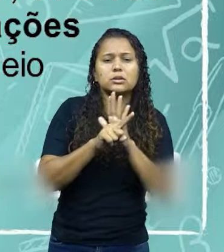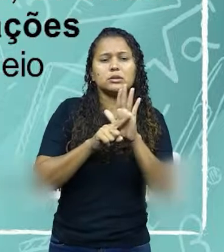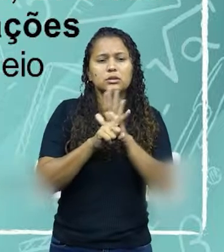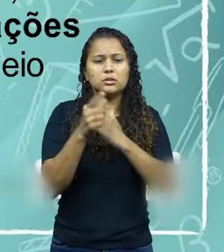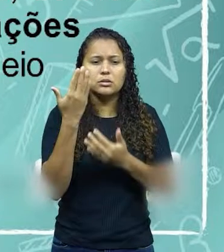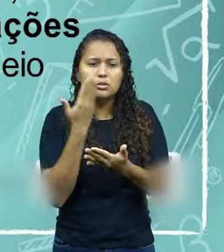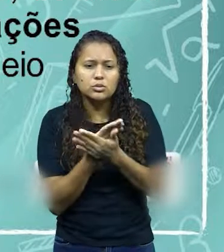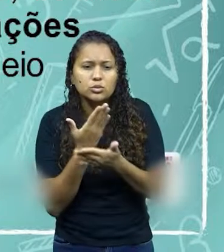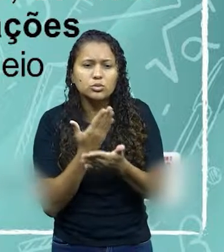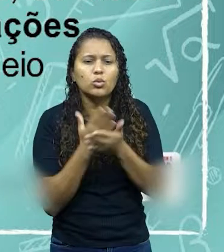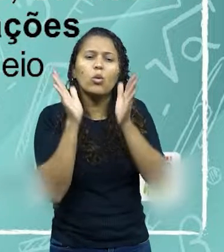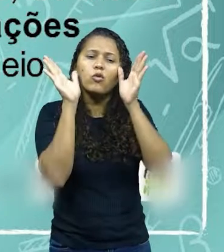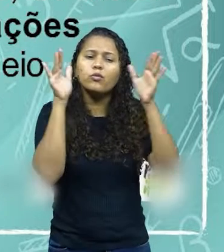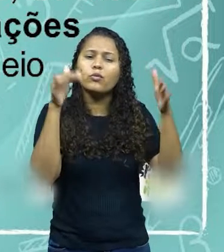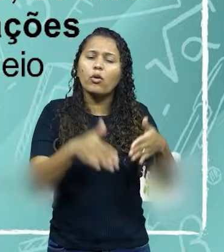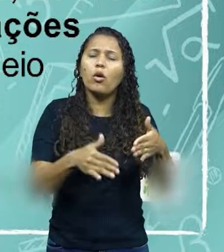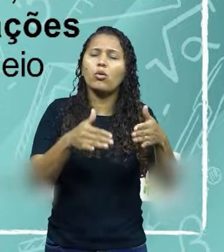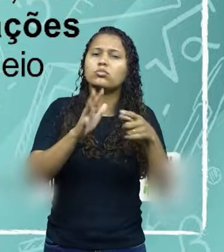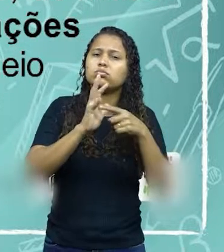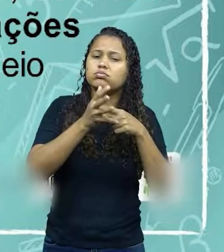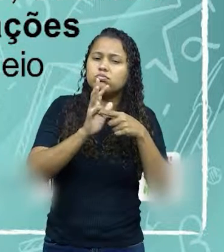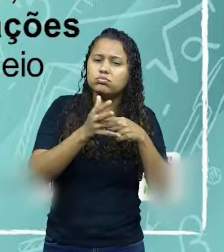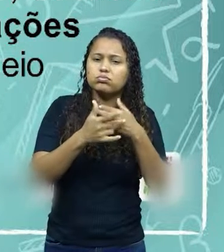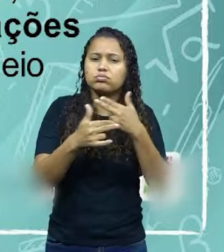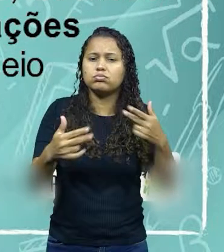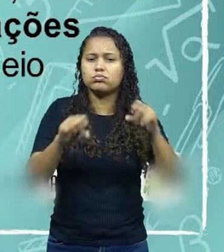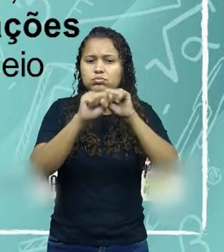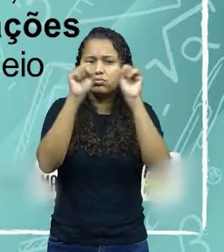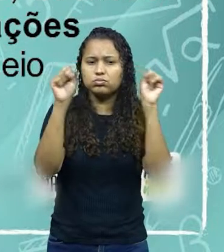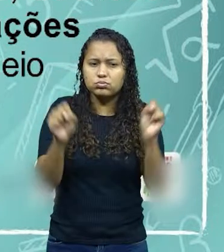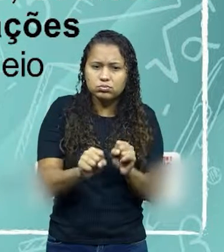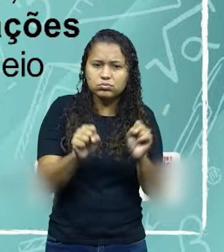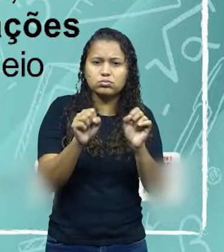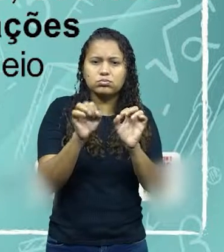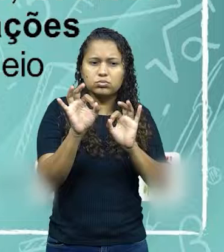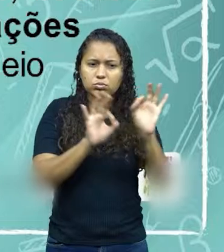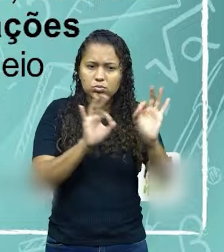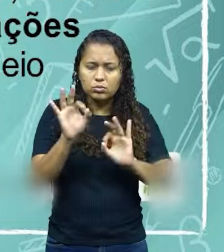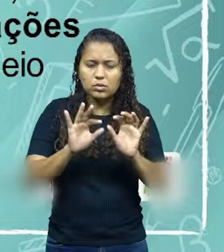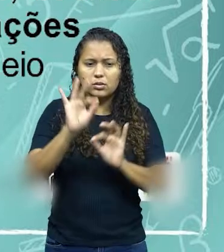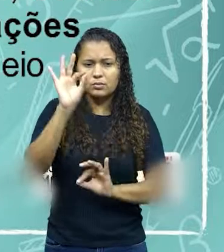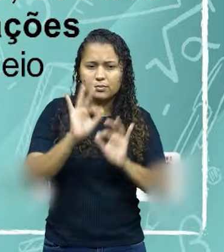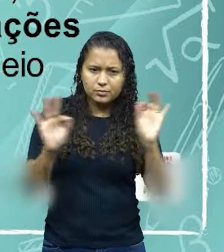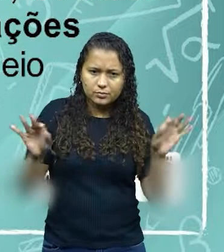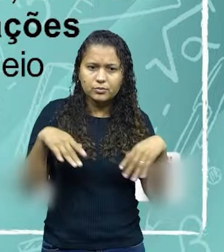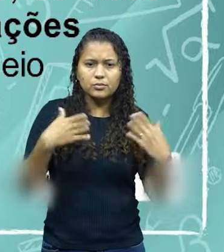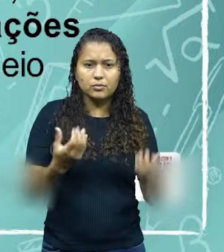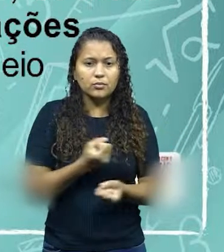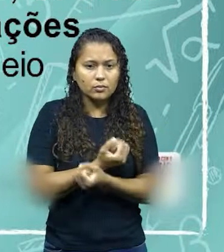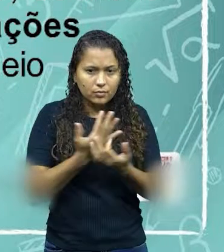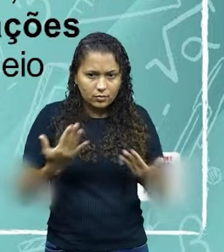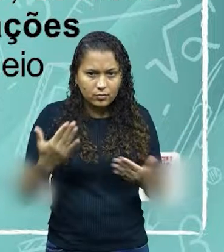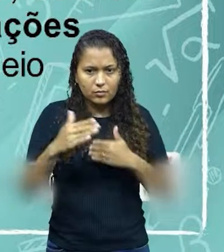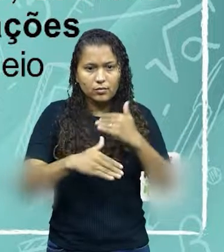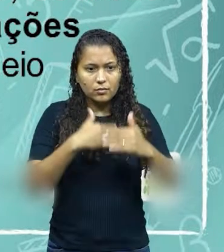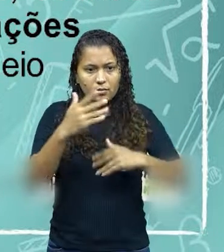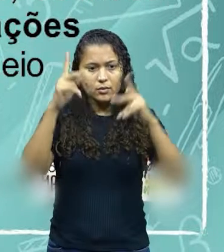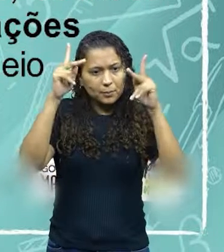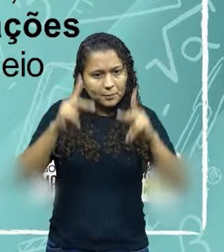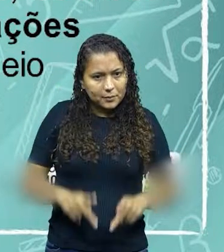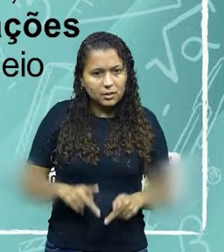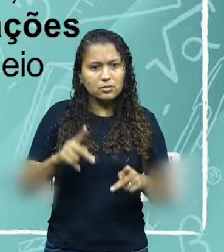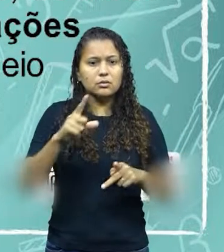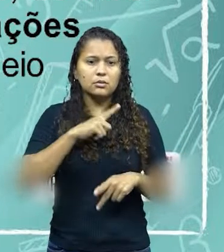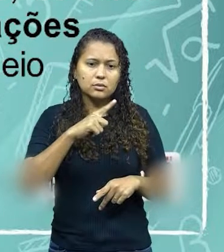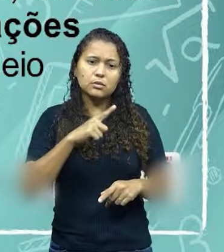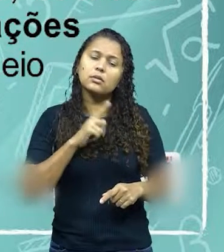promover estudos e pesquisas voltadas aos equipamentos, sistemas e métodos de medição, de modo a oferecer o desenvolvimento